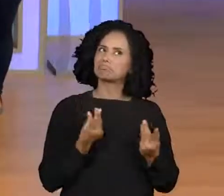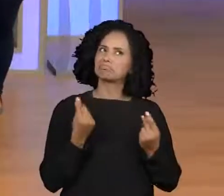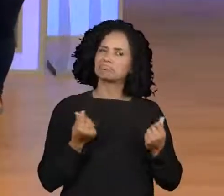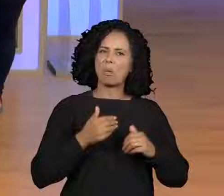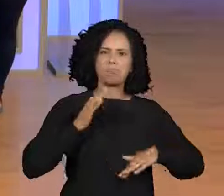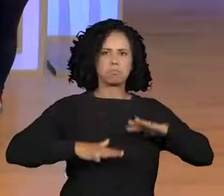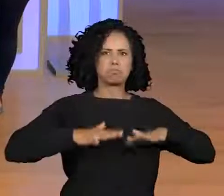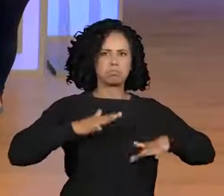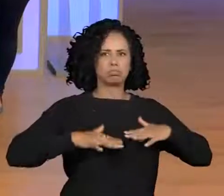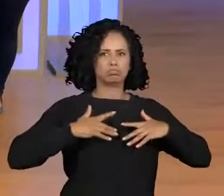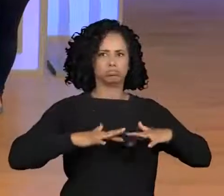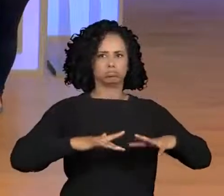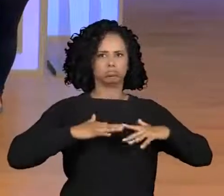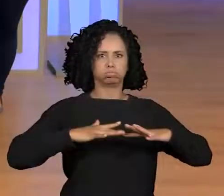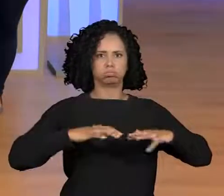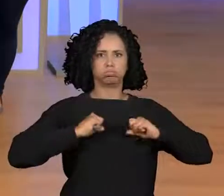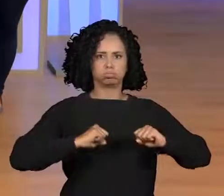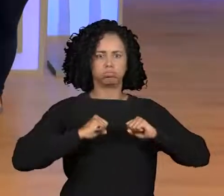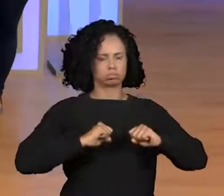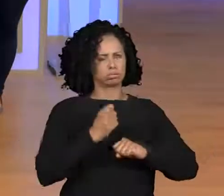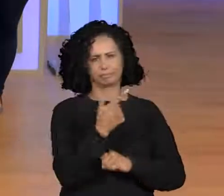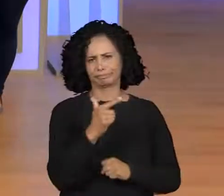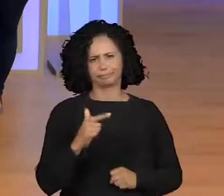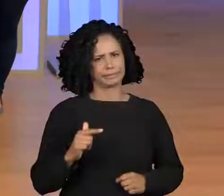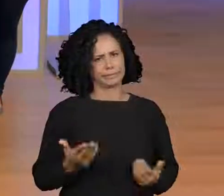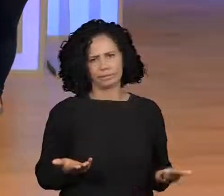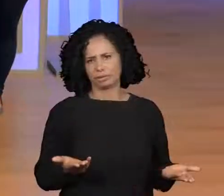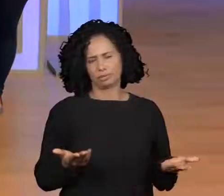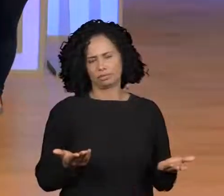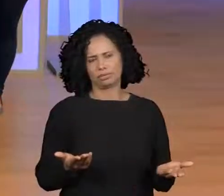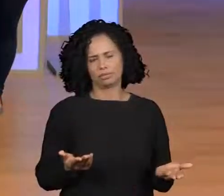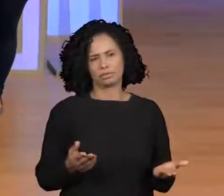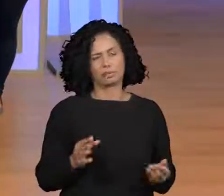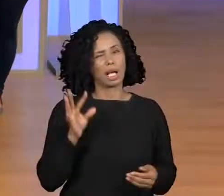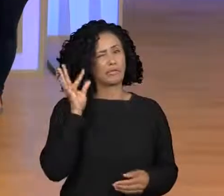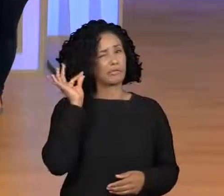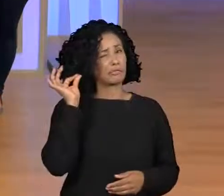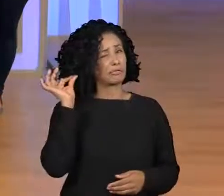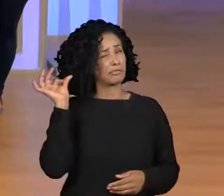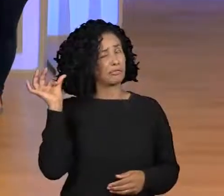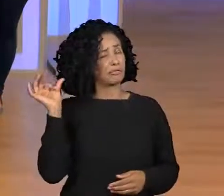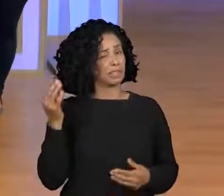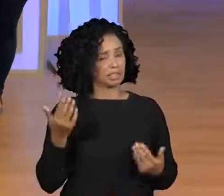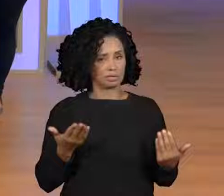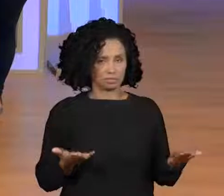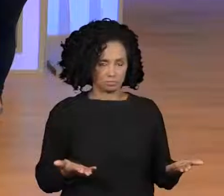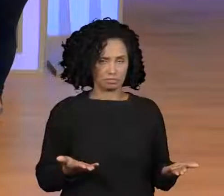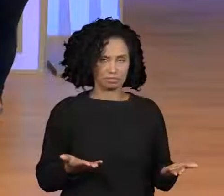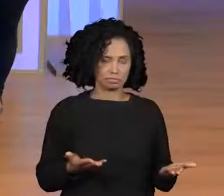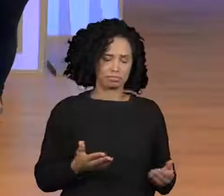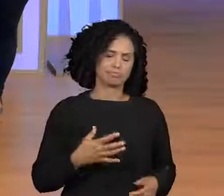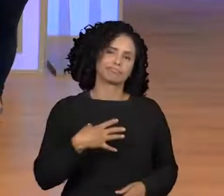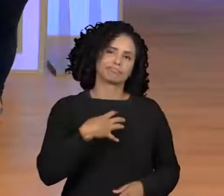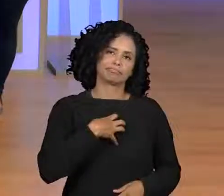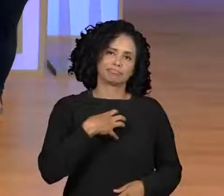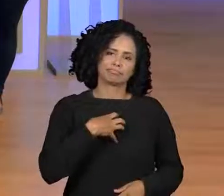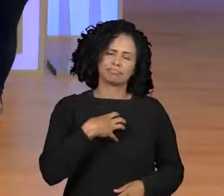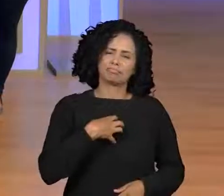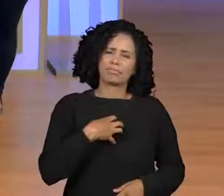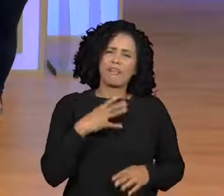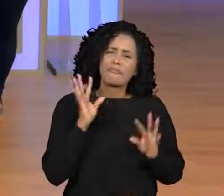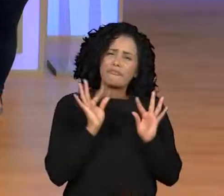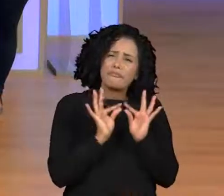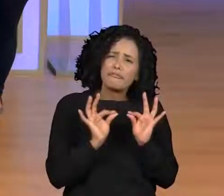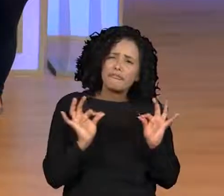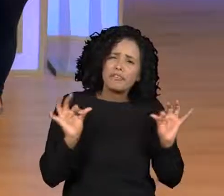Ele tem a sua própria fonte, né? Esse daqui é a fonte sonora.